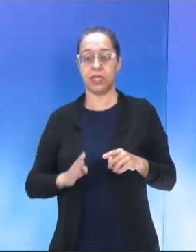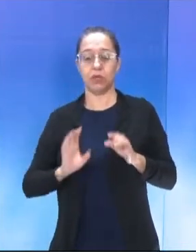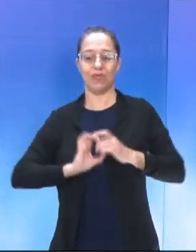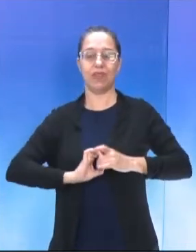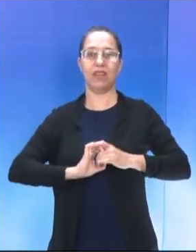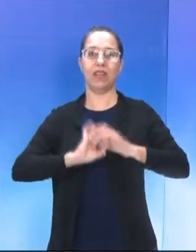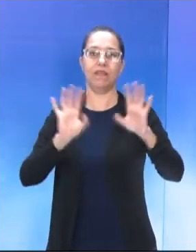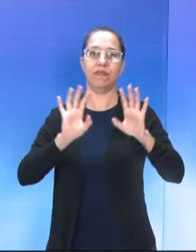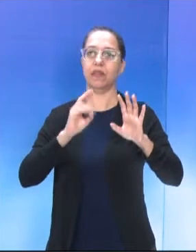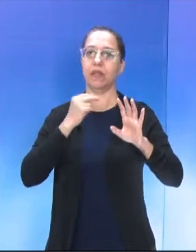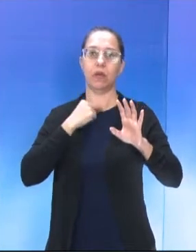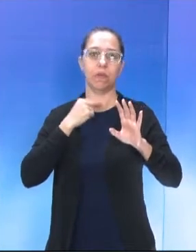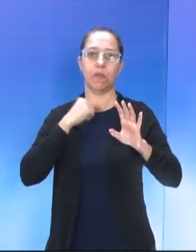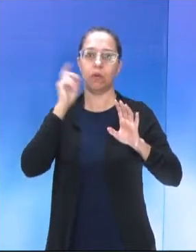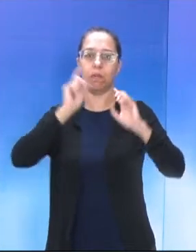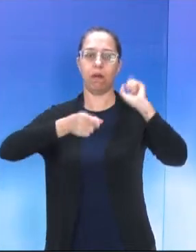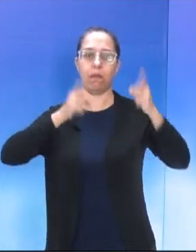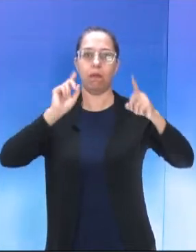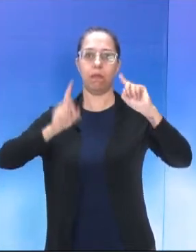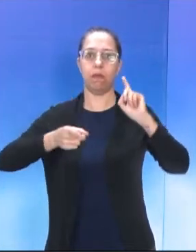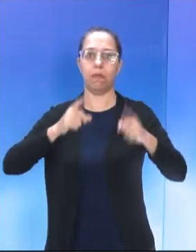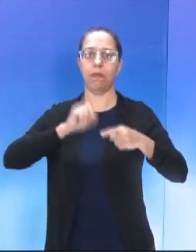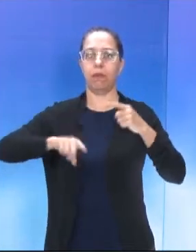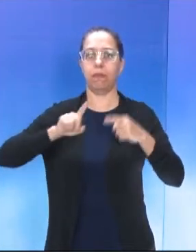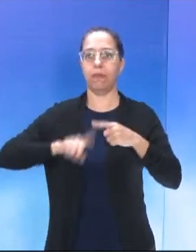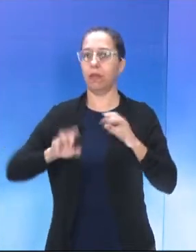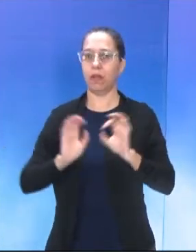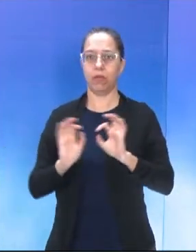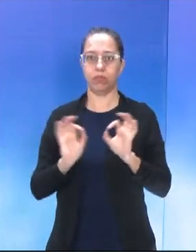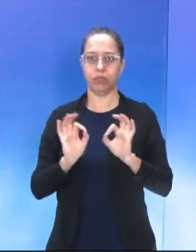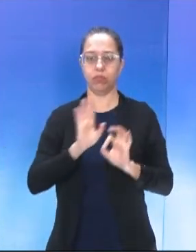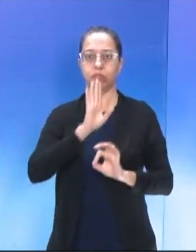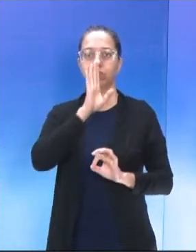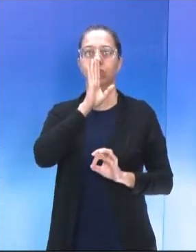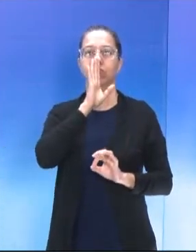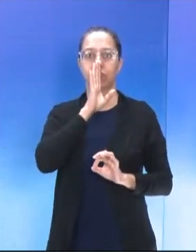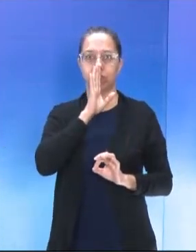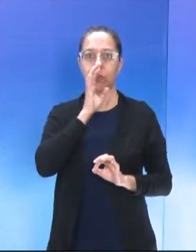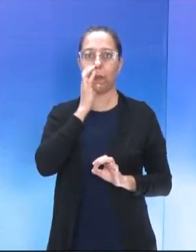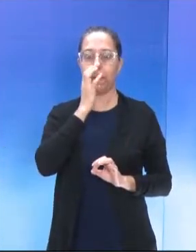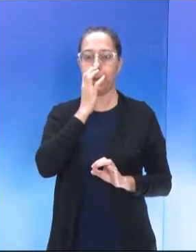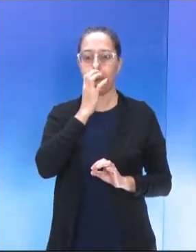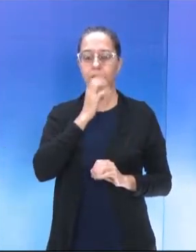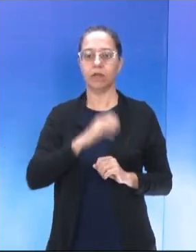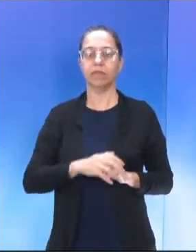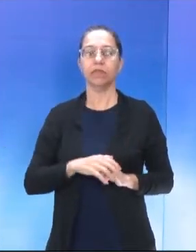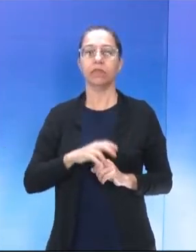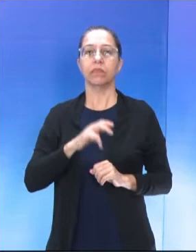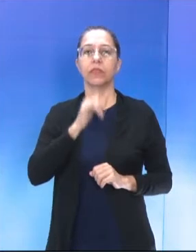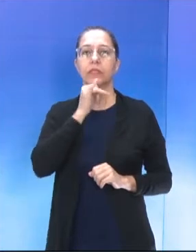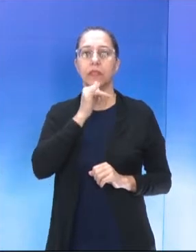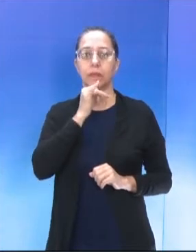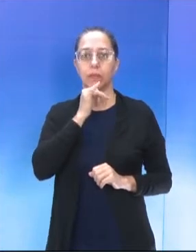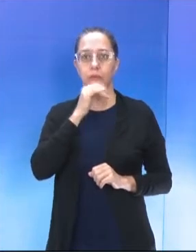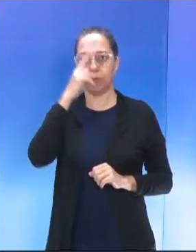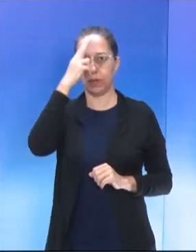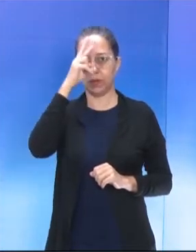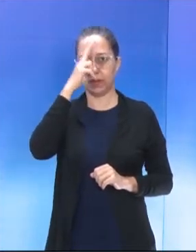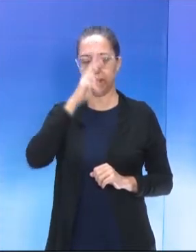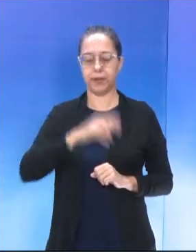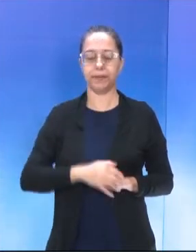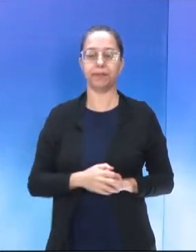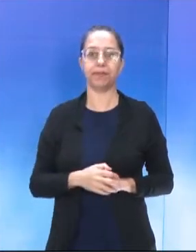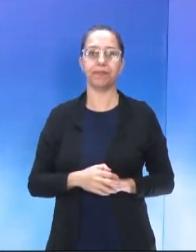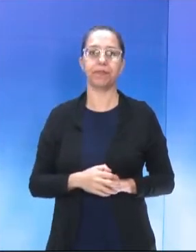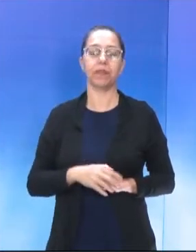envolvimento com nenhum tipo de instituição religiosa. Eu vou dar um exemplo aqui disso, lembrei disso e vou falar